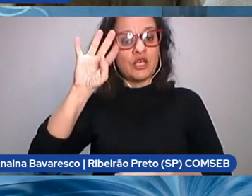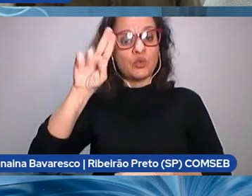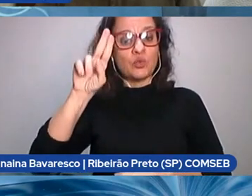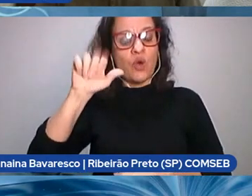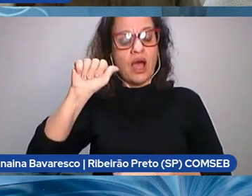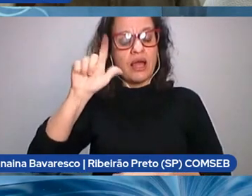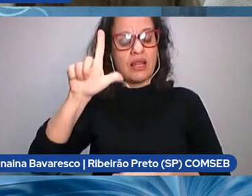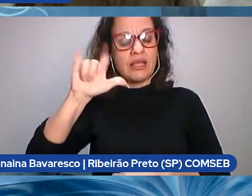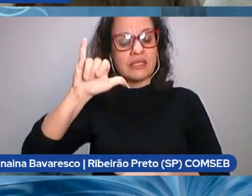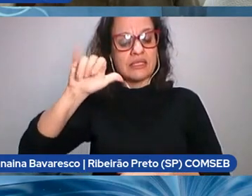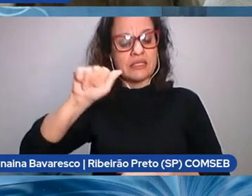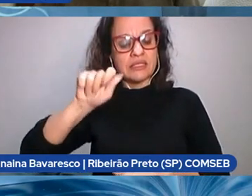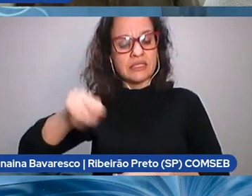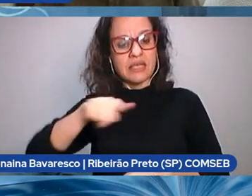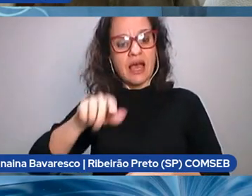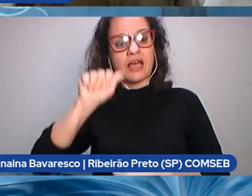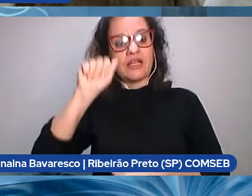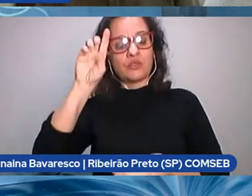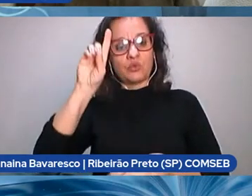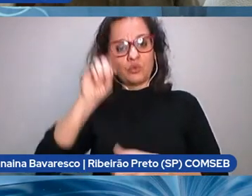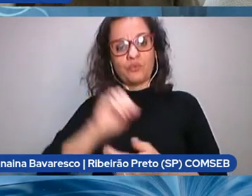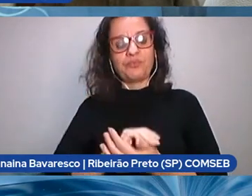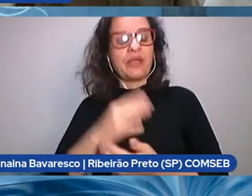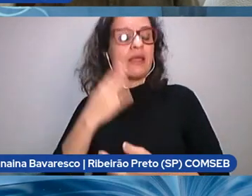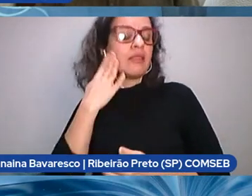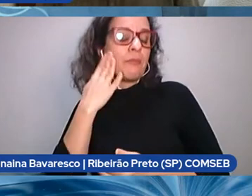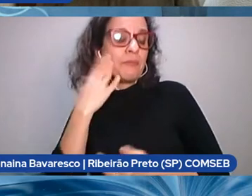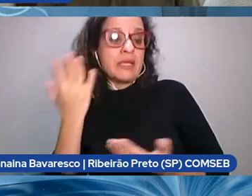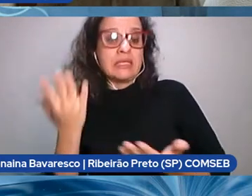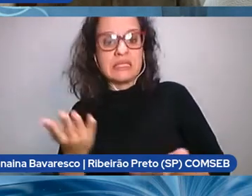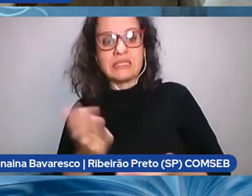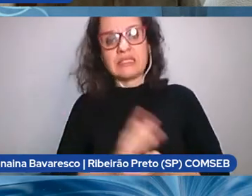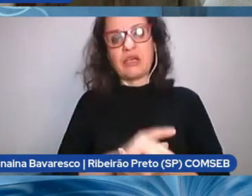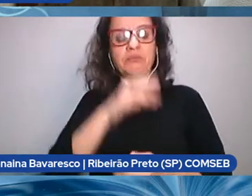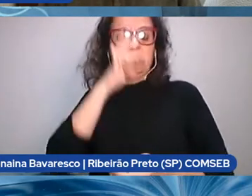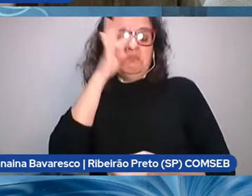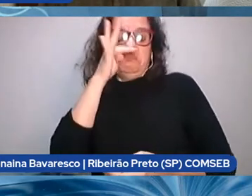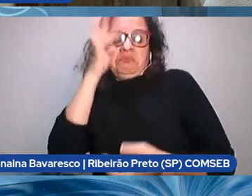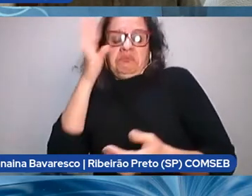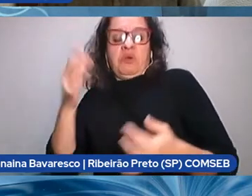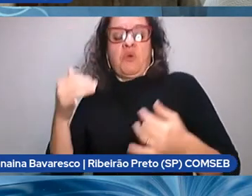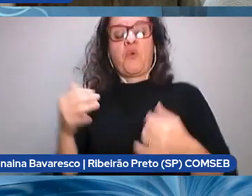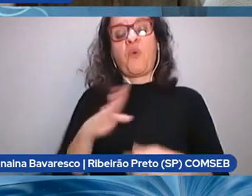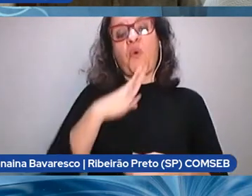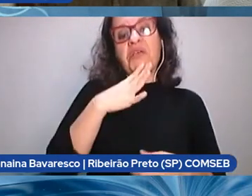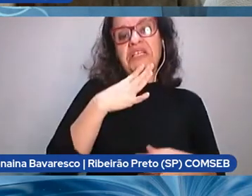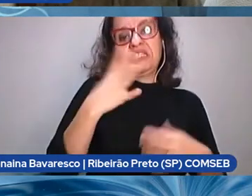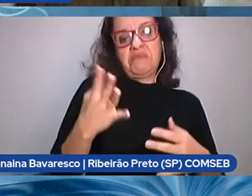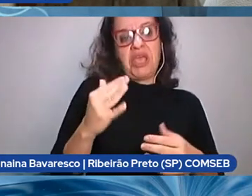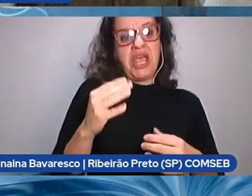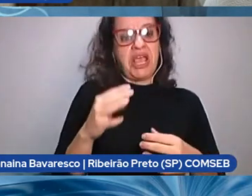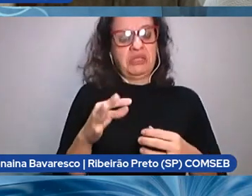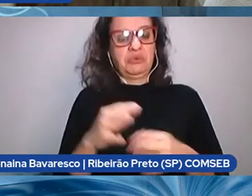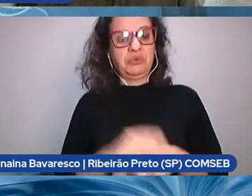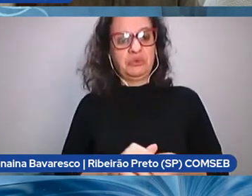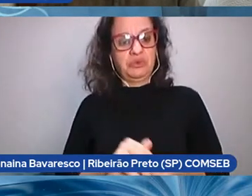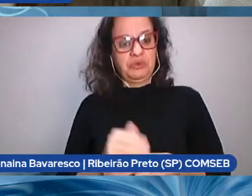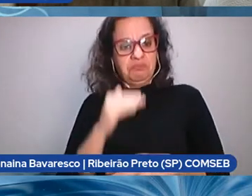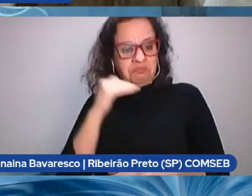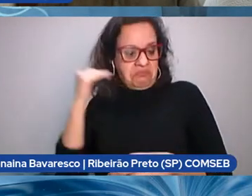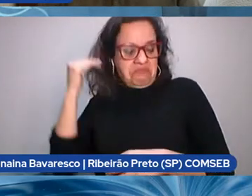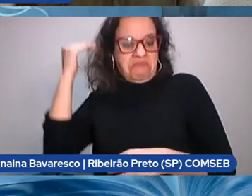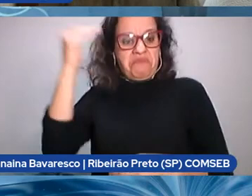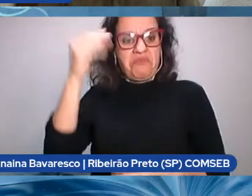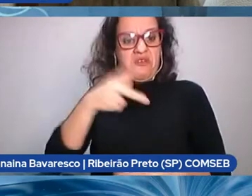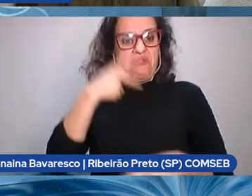acostumado com ele, está achando que é alguém aí pouco pedante, com conhecimentos sofisticados e tal, falamos